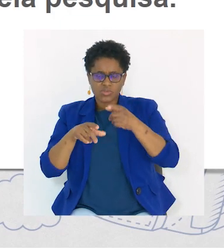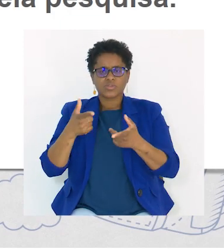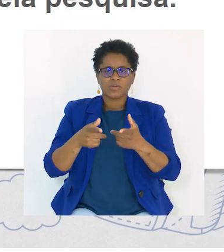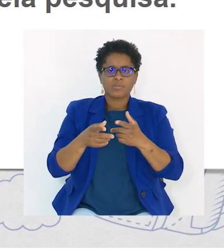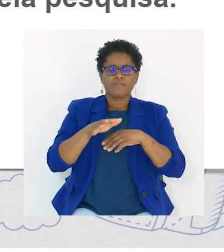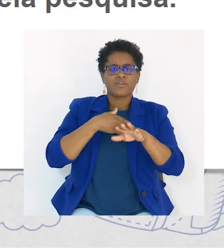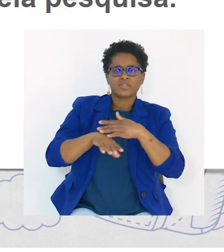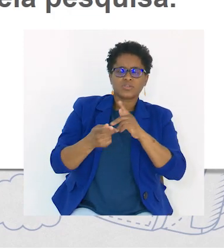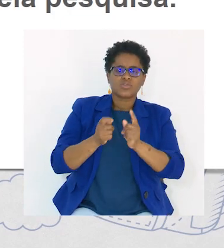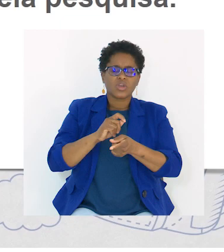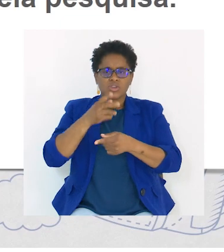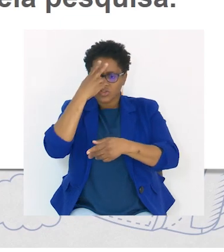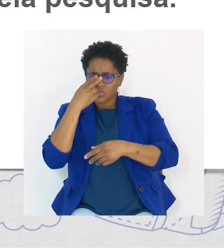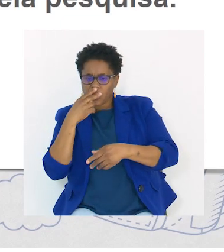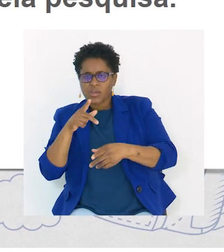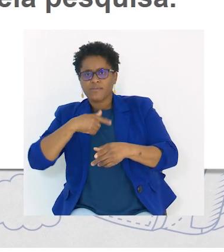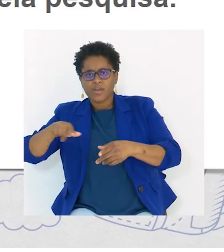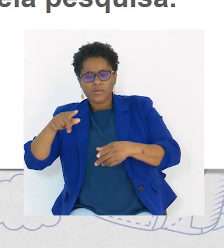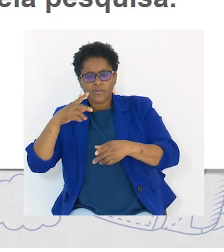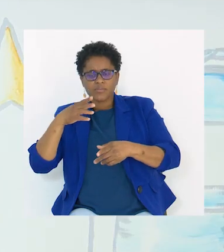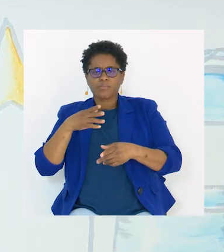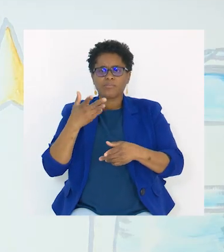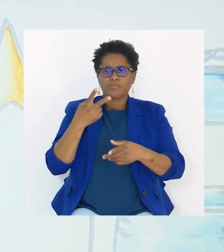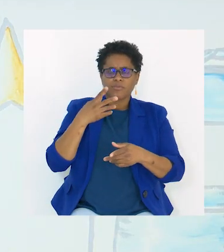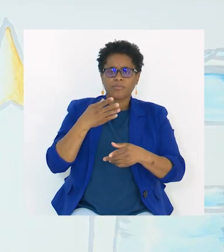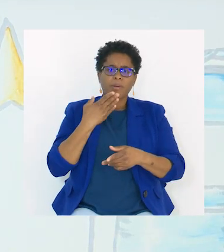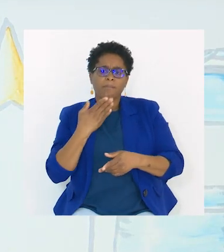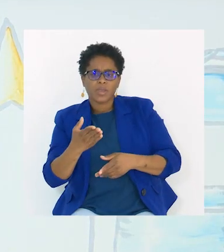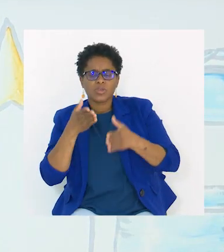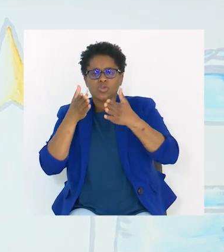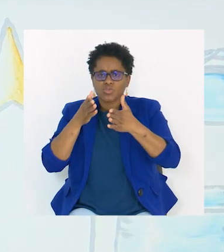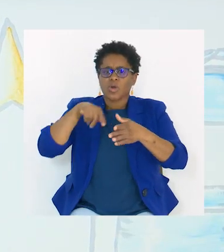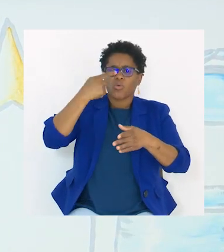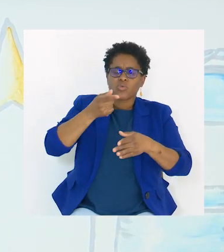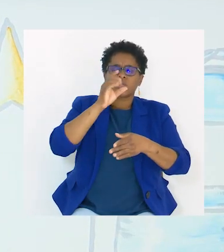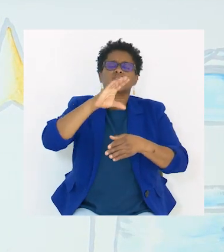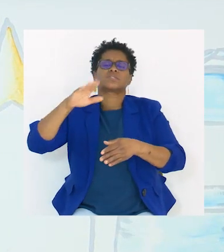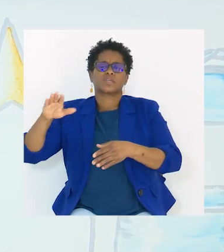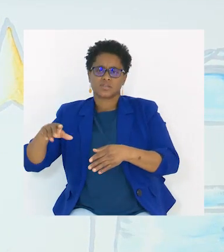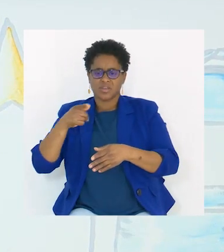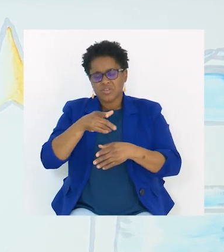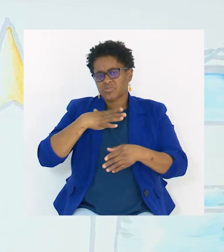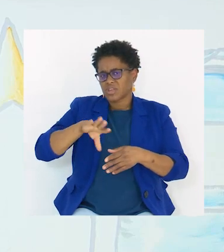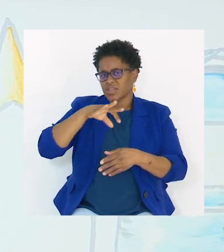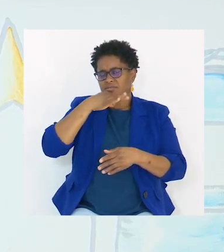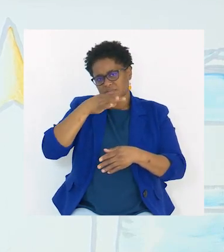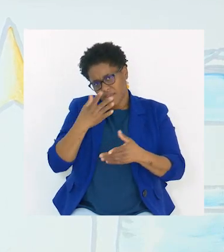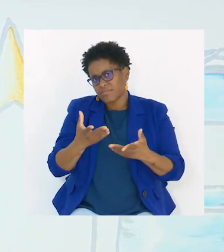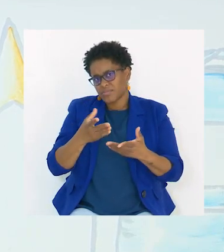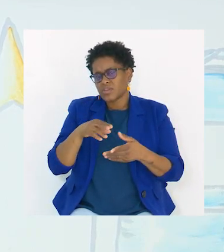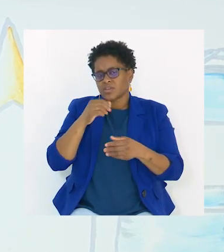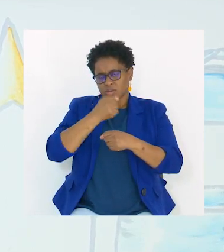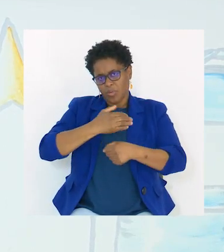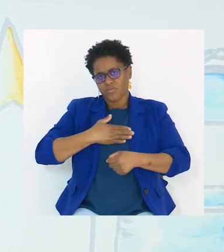histórica, recorre às outras ciências. Isto quer dizer que o historiador não trabalha sozinho.